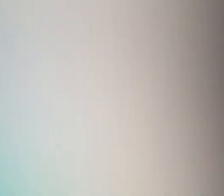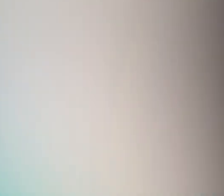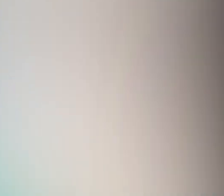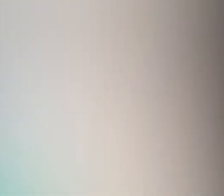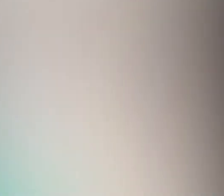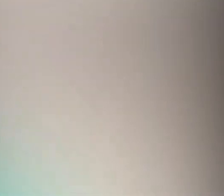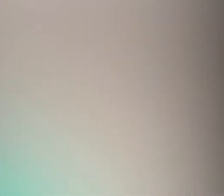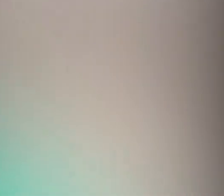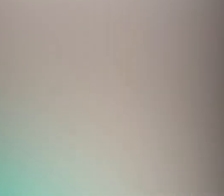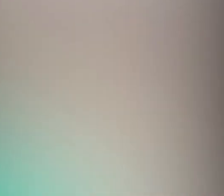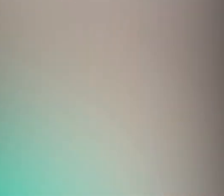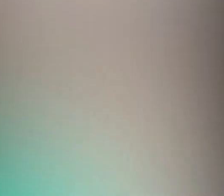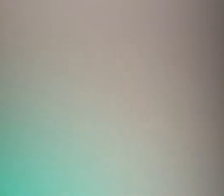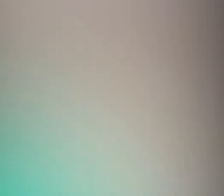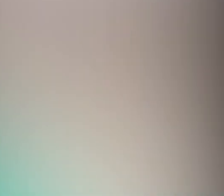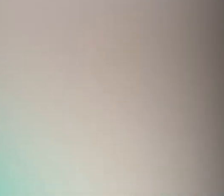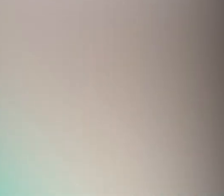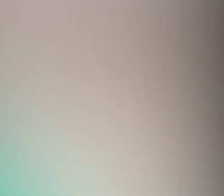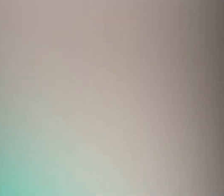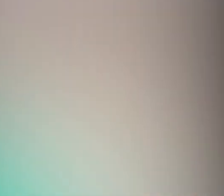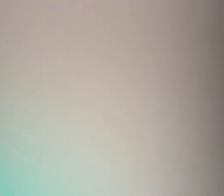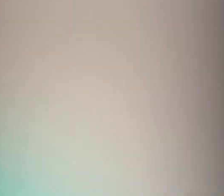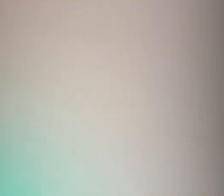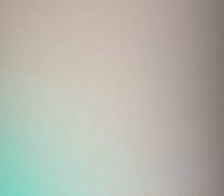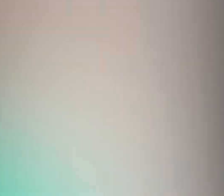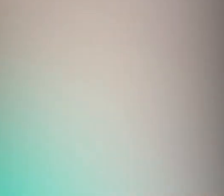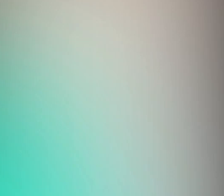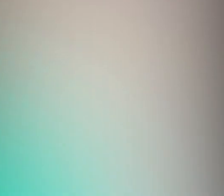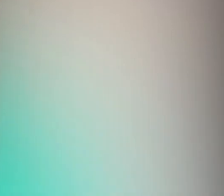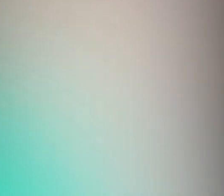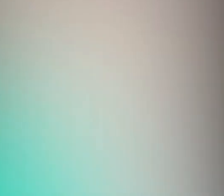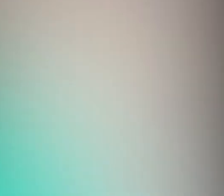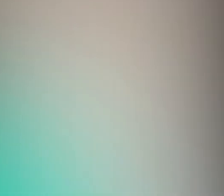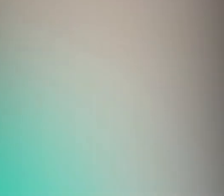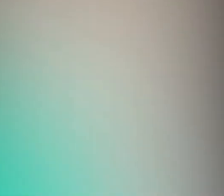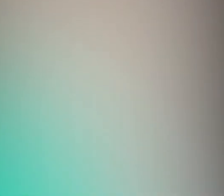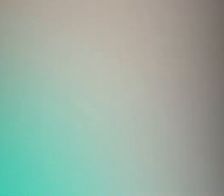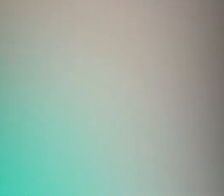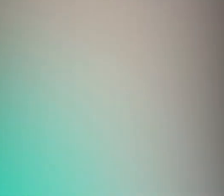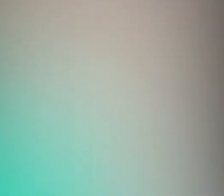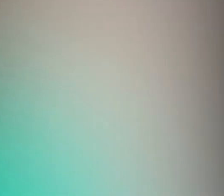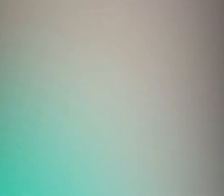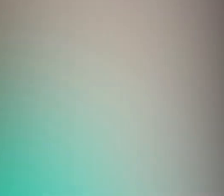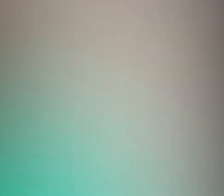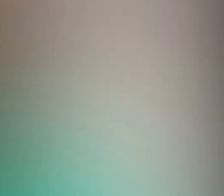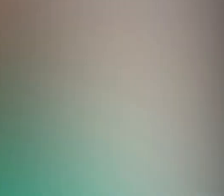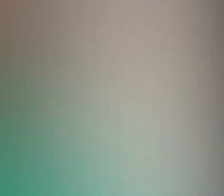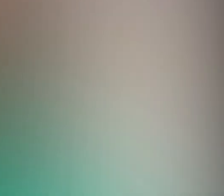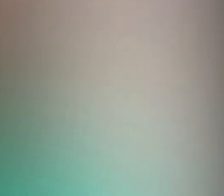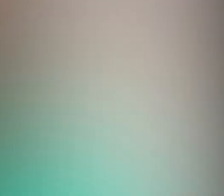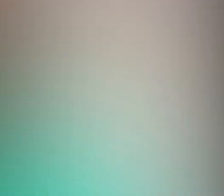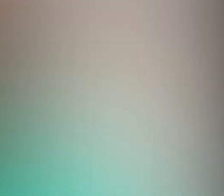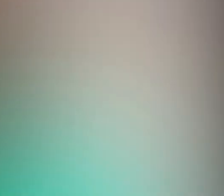nos campos, levando o Evangelho de Cristo, cumprindo a grande comissão, que é a tarefa